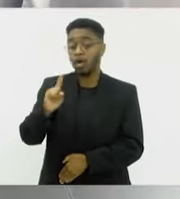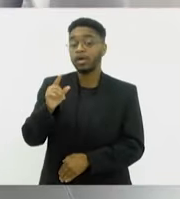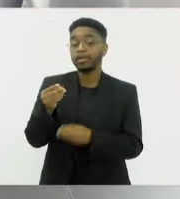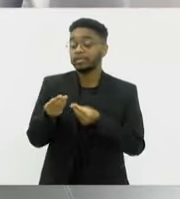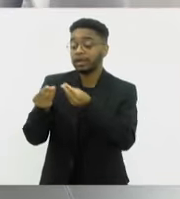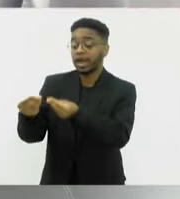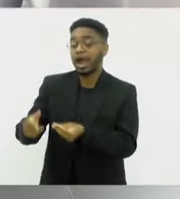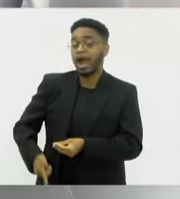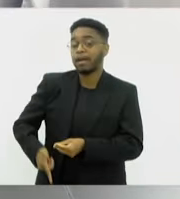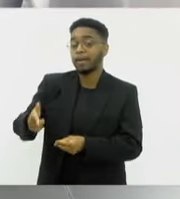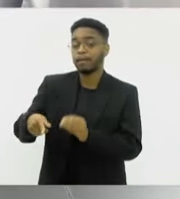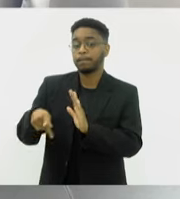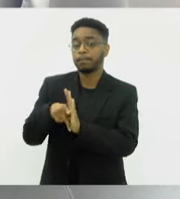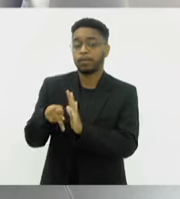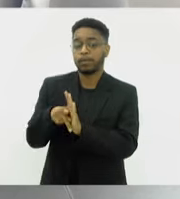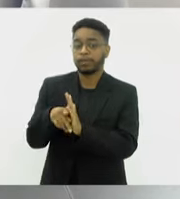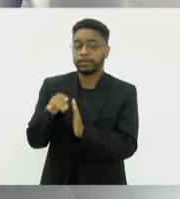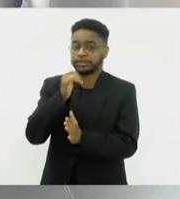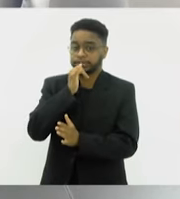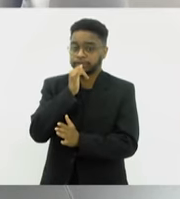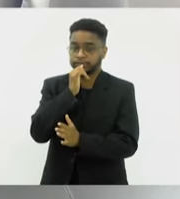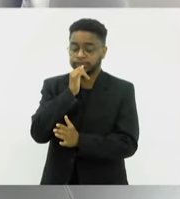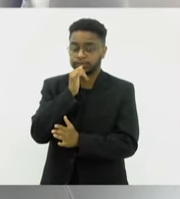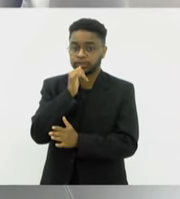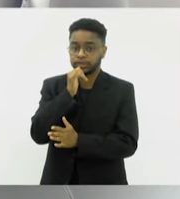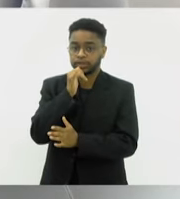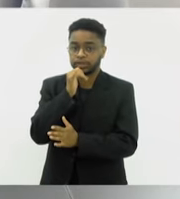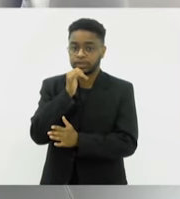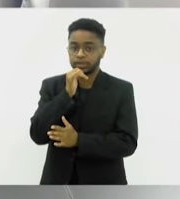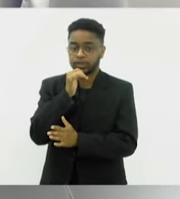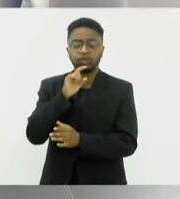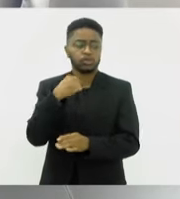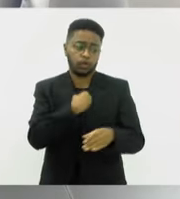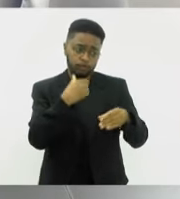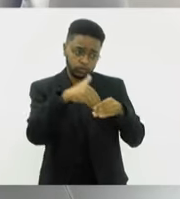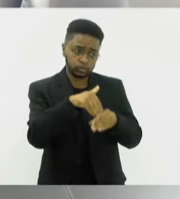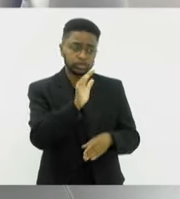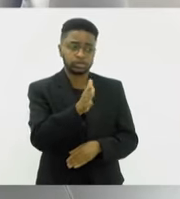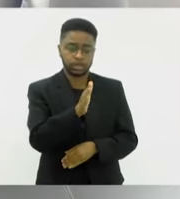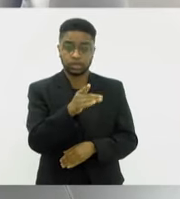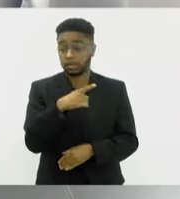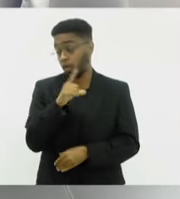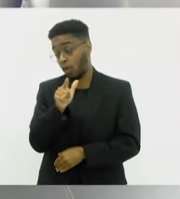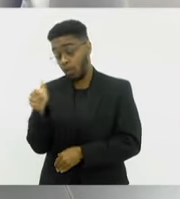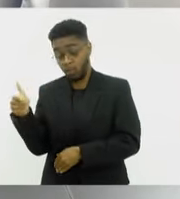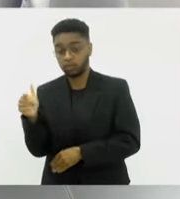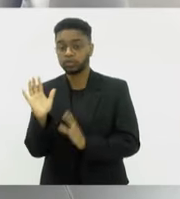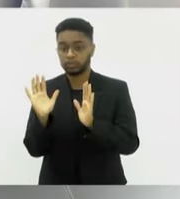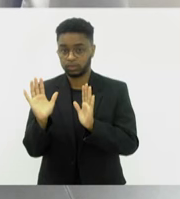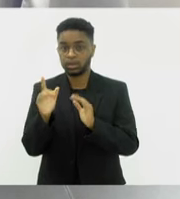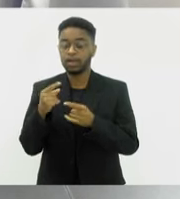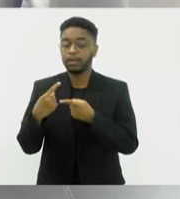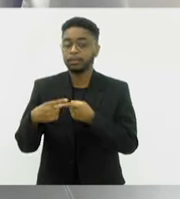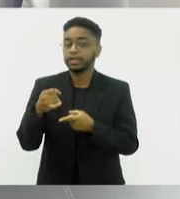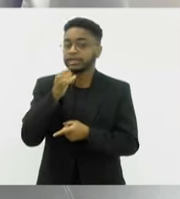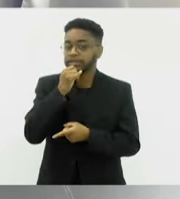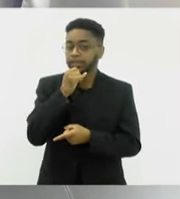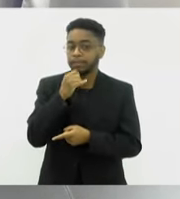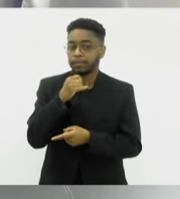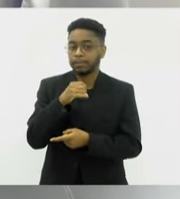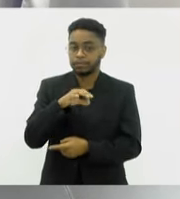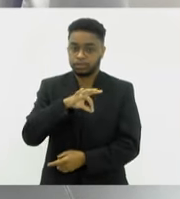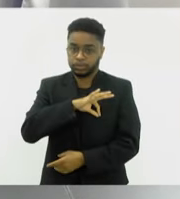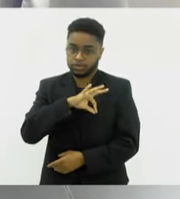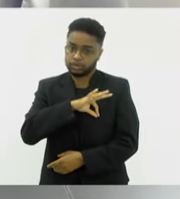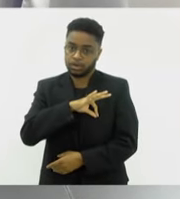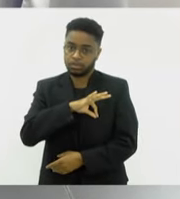das forças. Exemplo. Aproveitamento das apreensões. A gente já votou várias vezes aqui. Outro, quando o sujeito militar vai para a